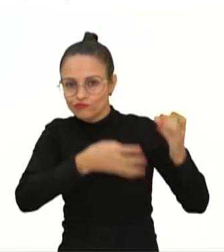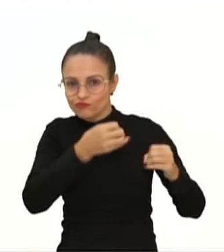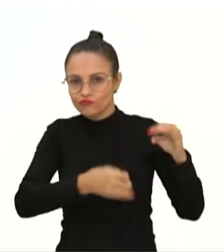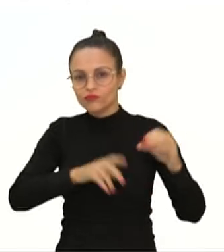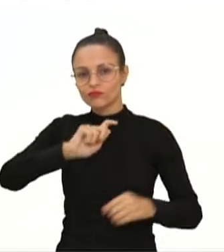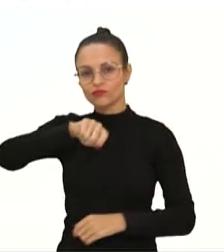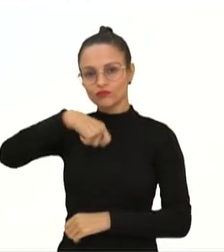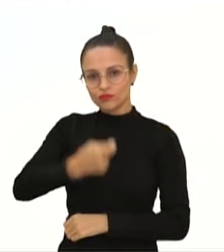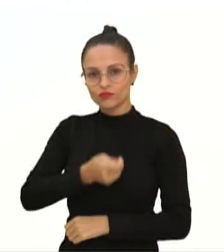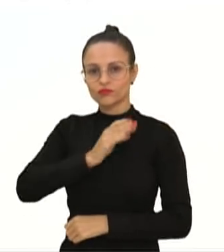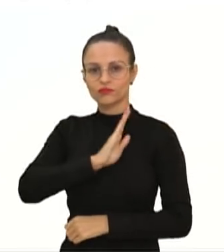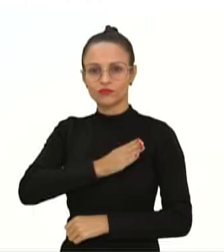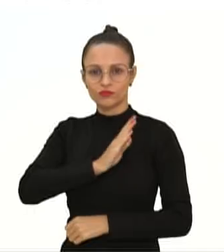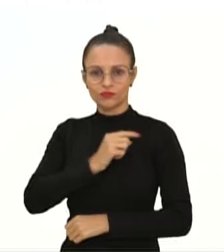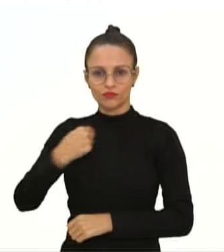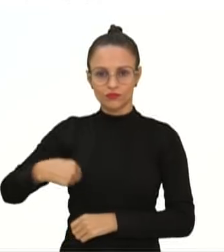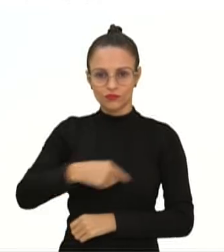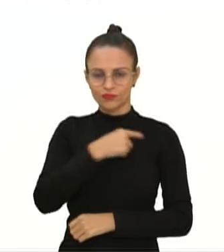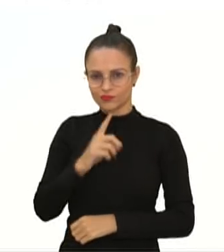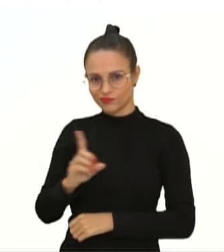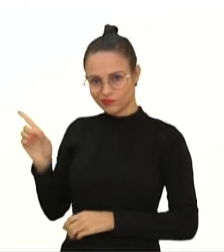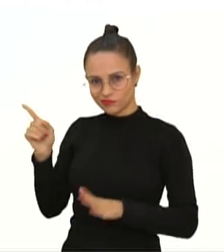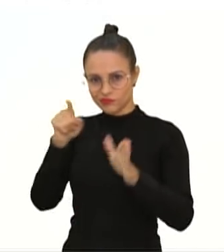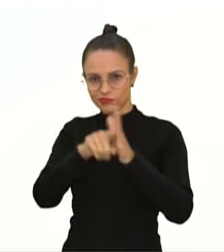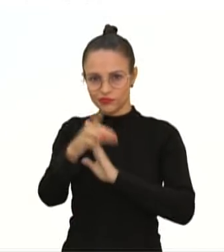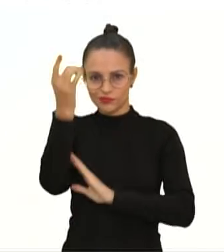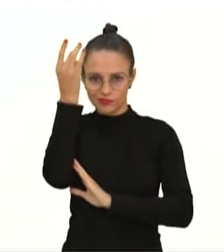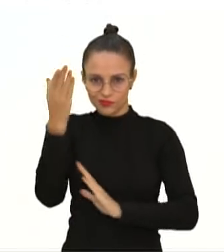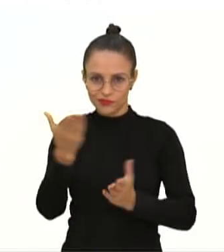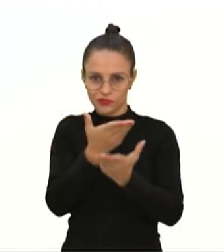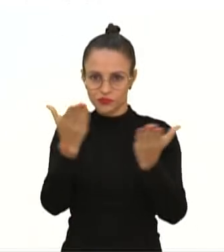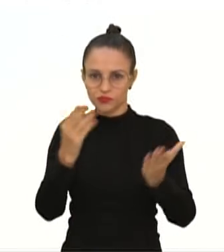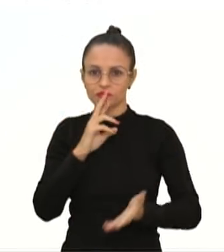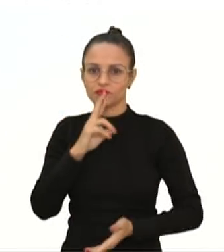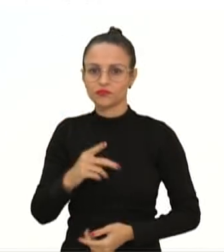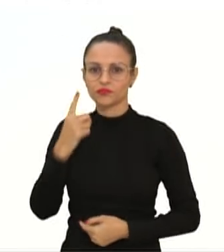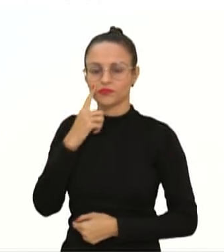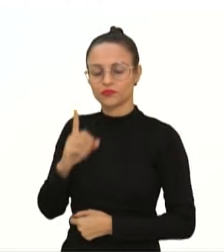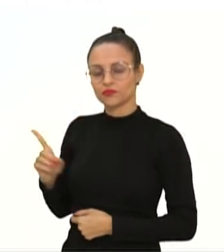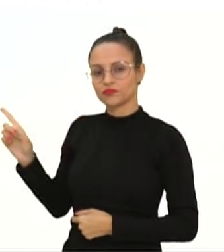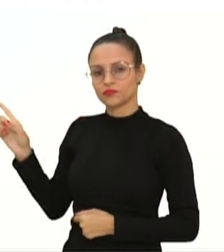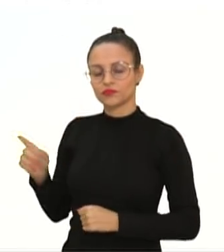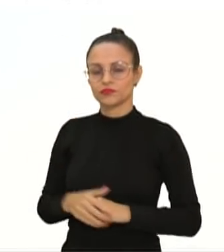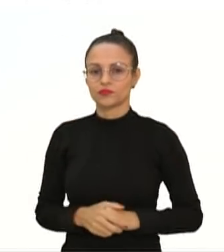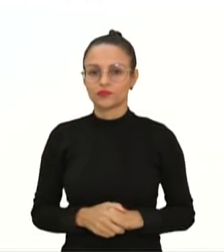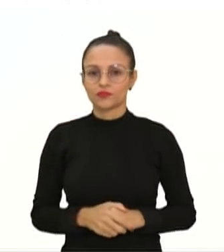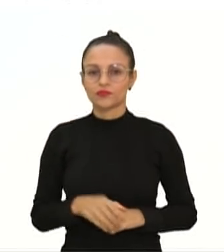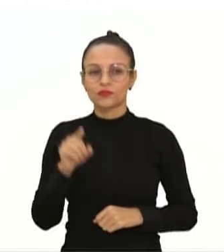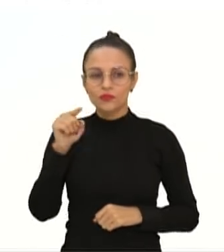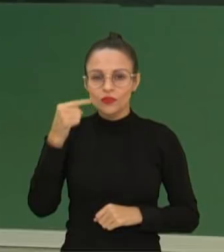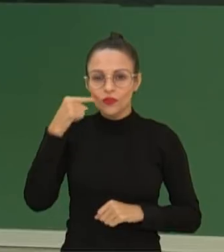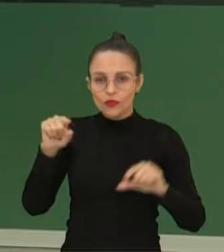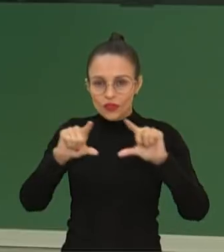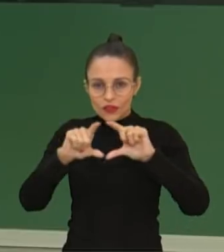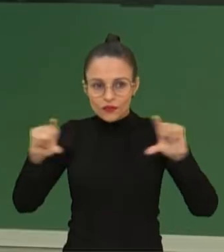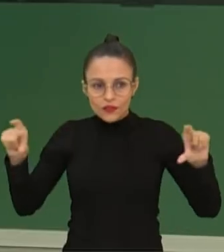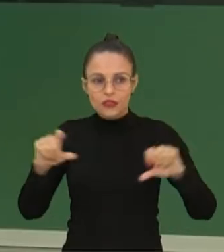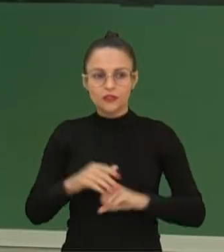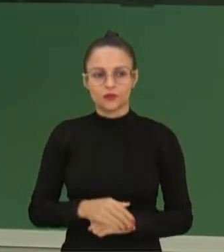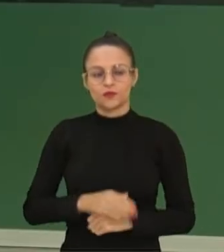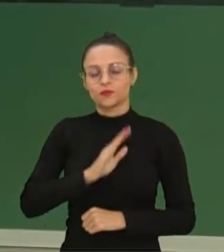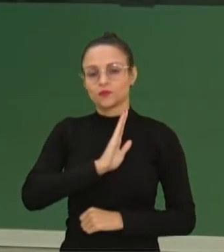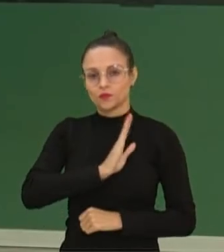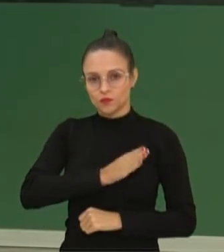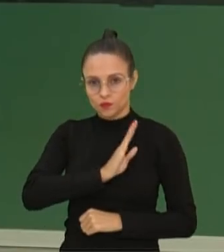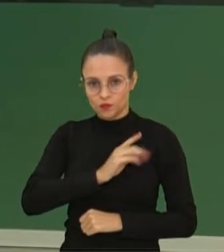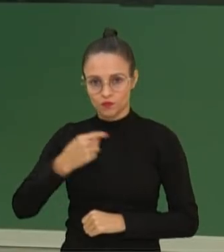sistema cardiovascular. Essa questão tá bem fácil para você responder aí. Olha só, completa a frase abaixo. O